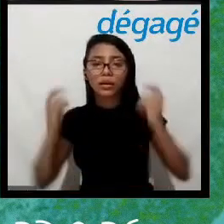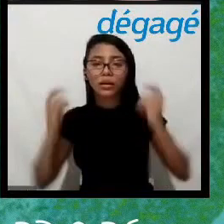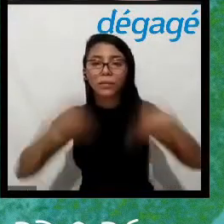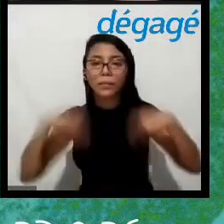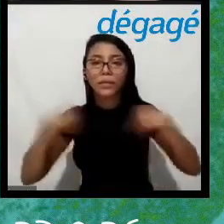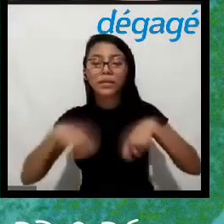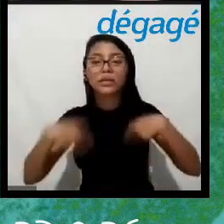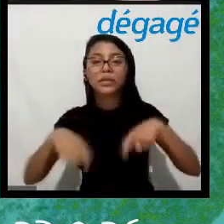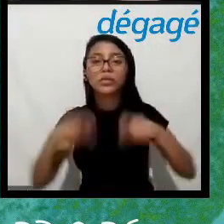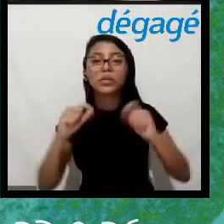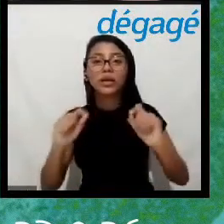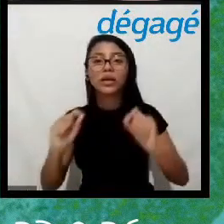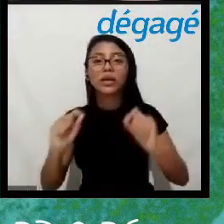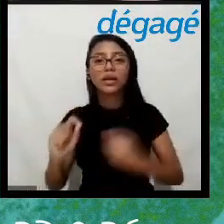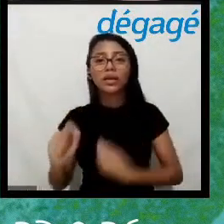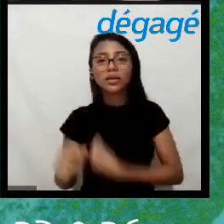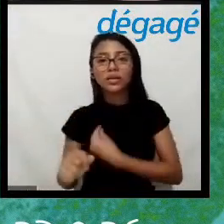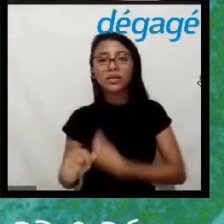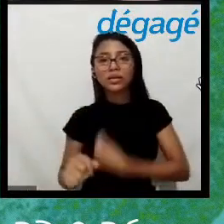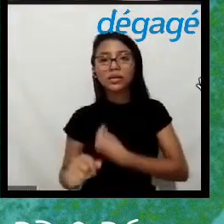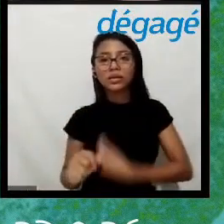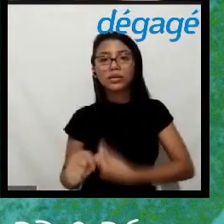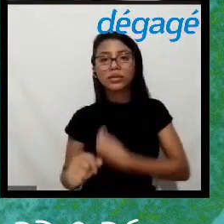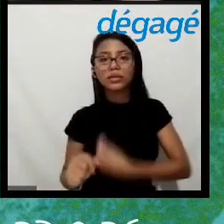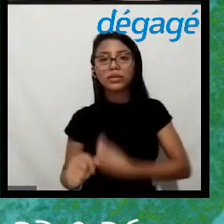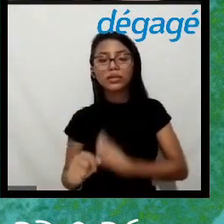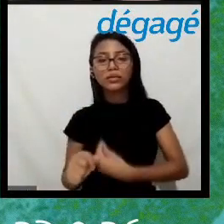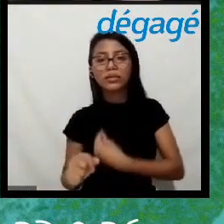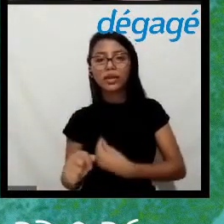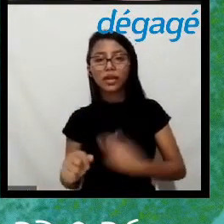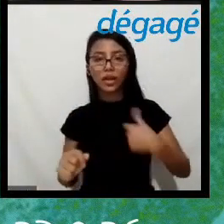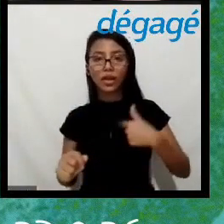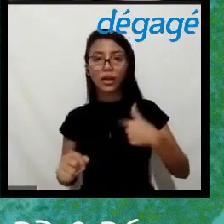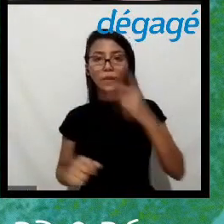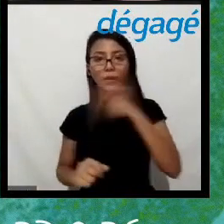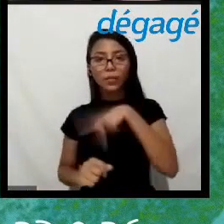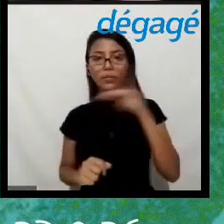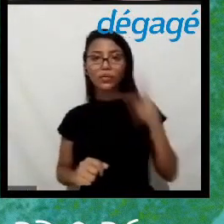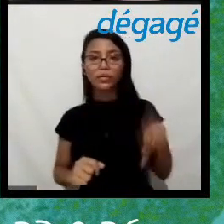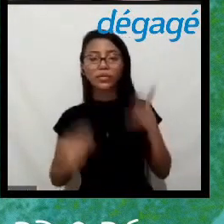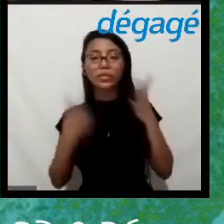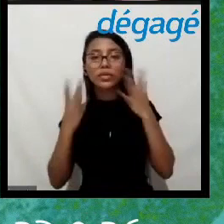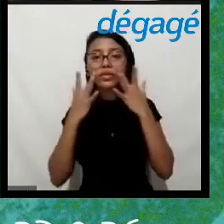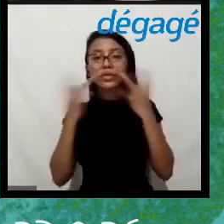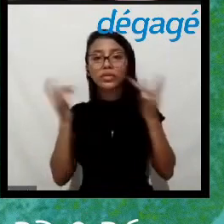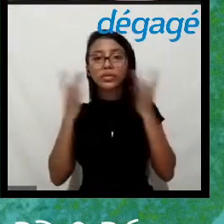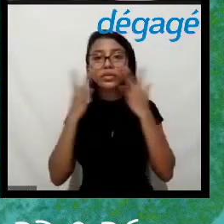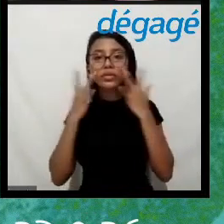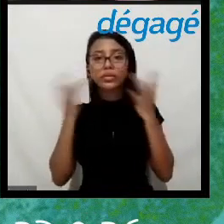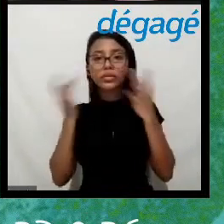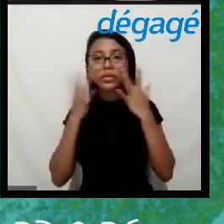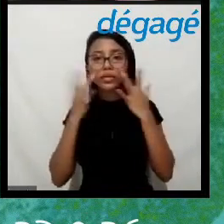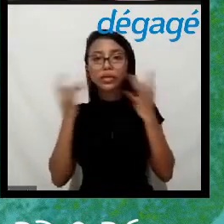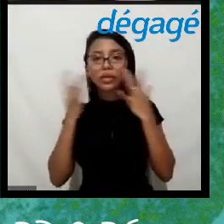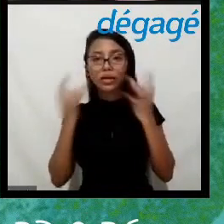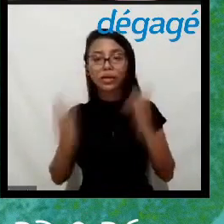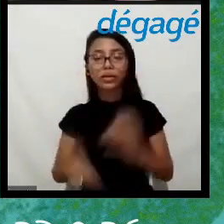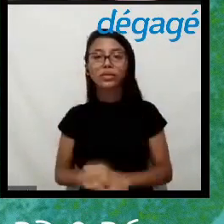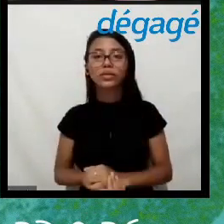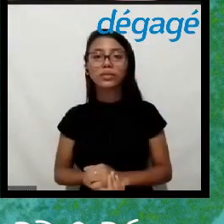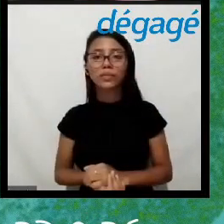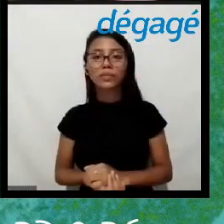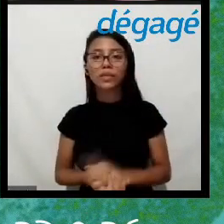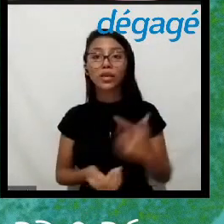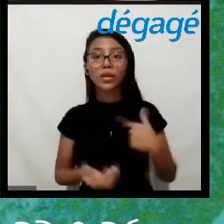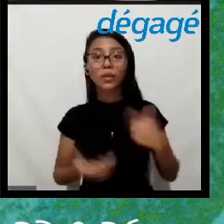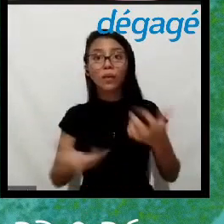que é o da artista, da professora de teatro, o que eu percebo e quero discutir aqui é a potência que existe na arte, no teatro, como